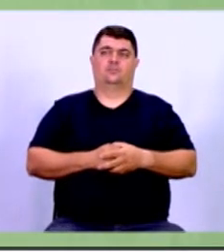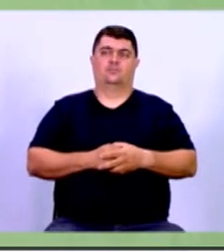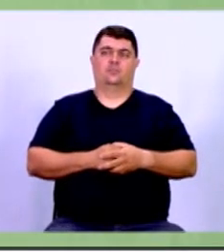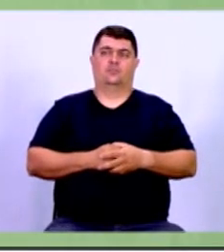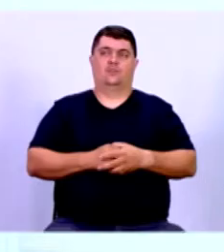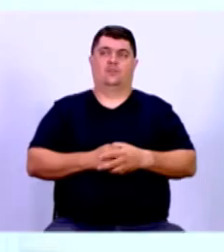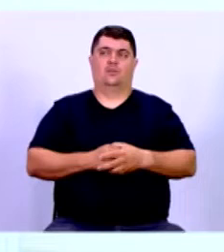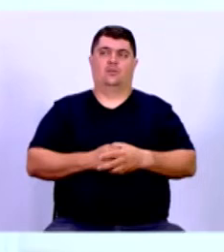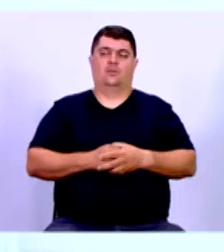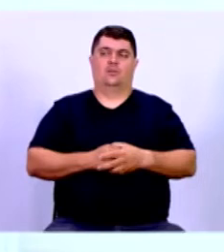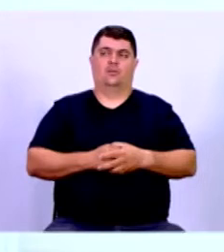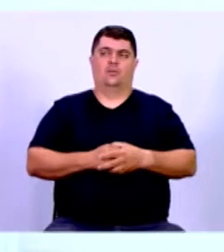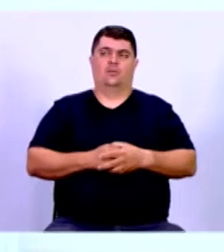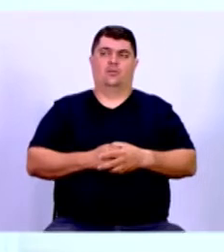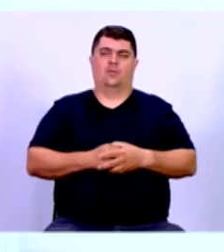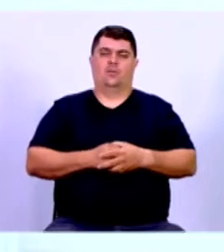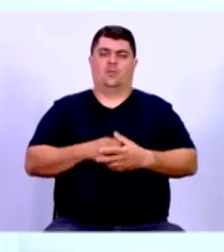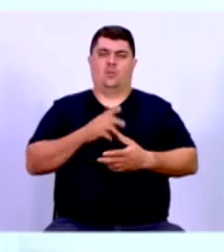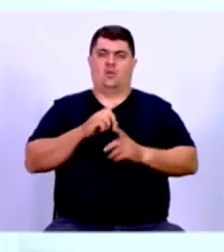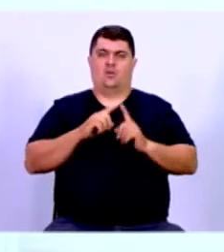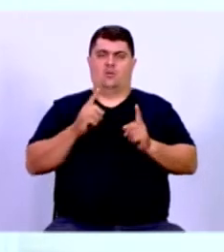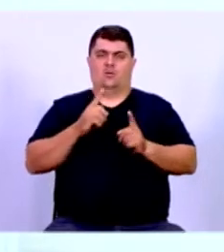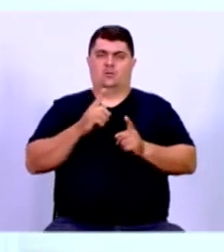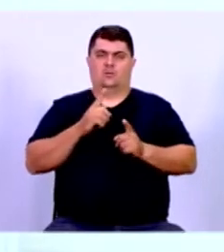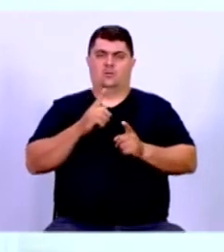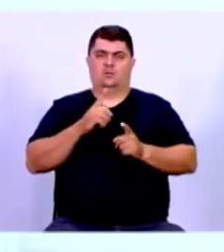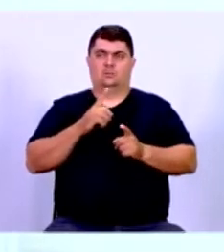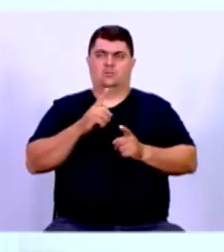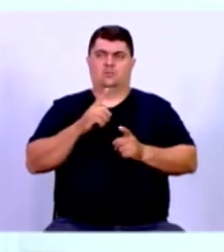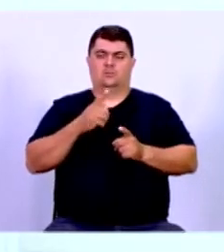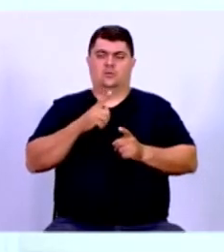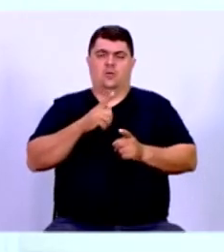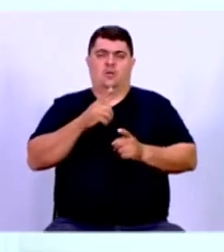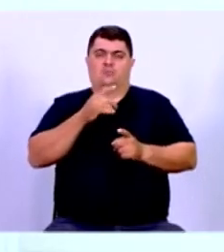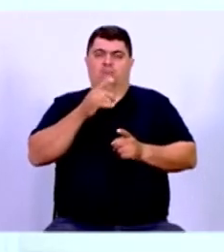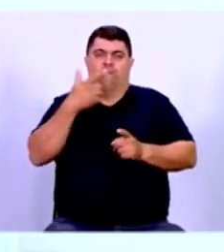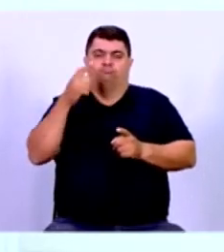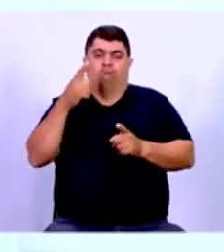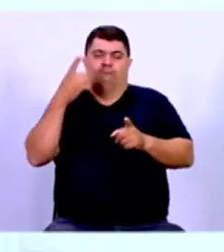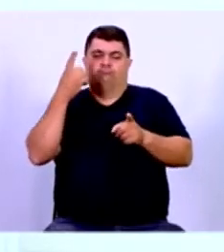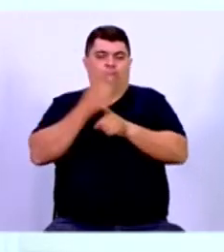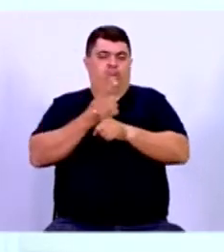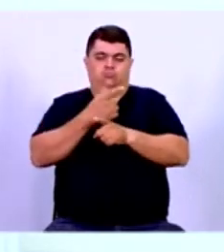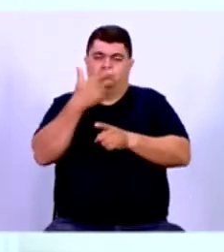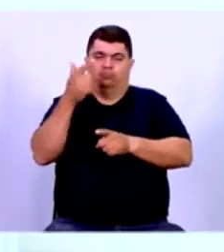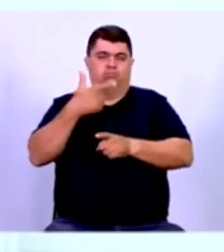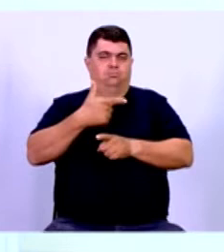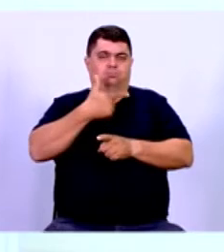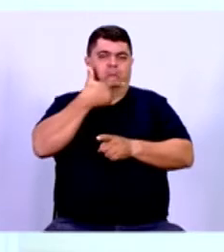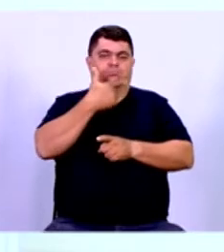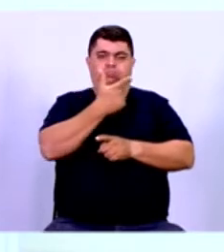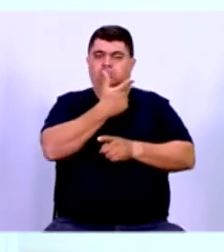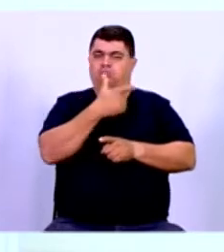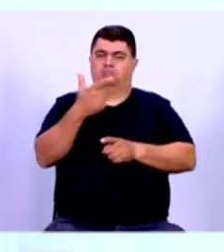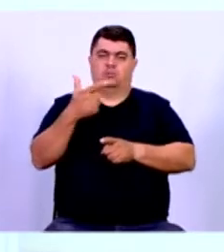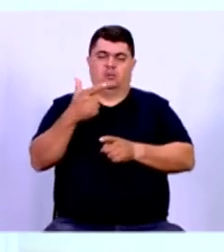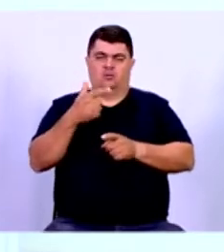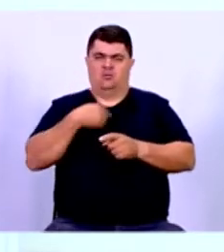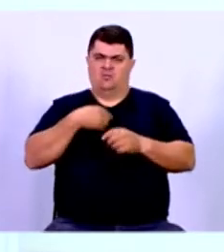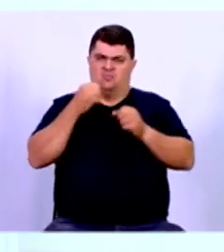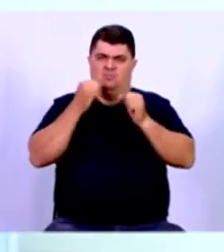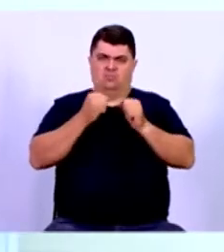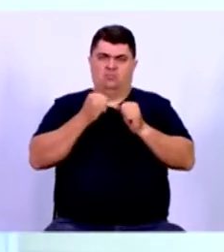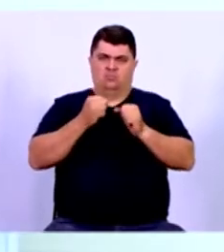professora Sara? O agente de integração não localizou minha vaga. O instituto também não achou uma vaga para eu realizar o estágio. Eu